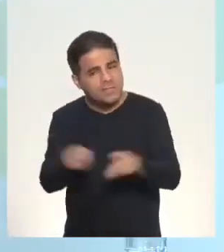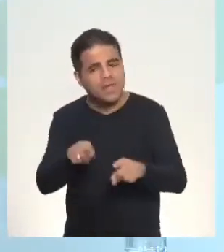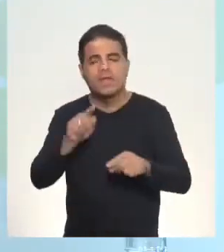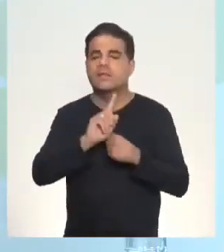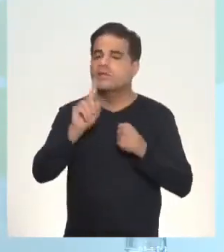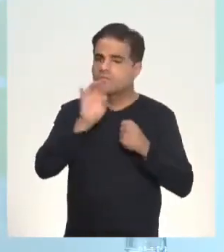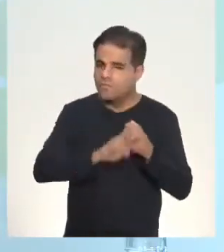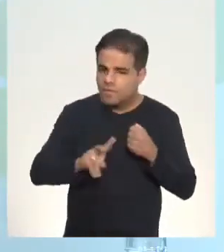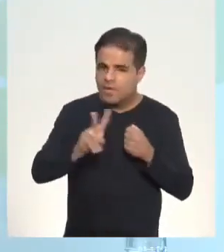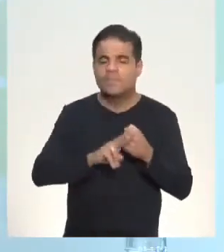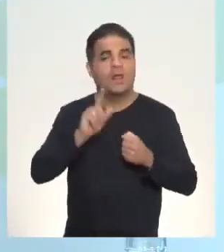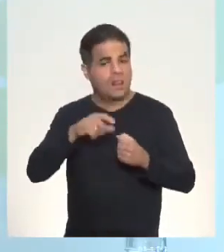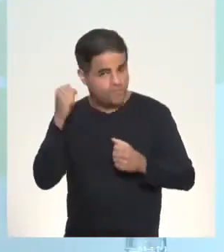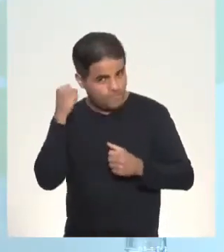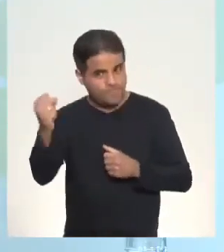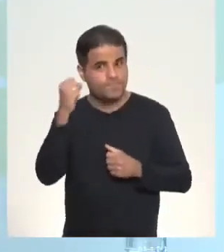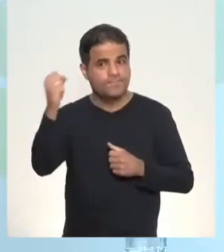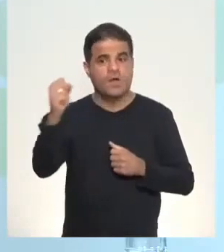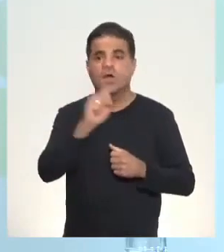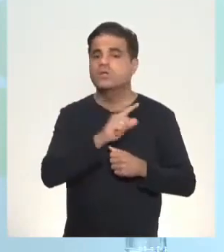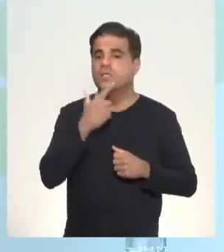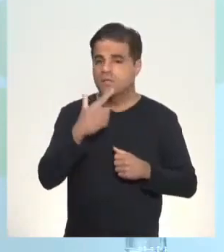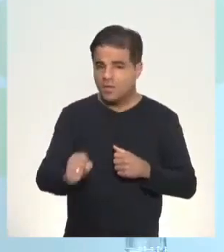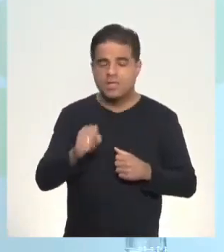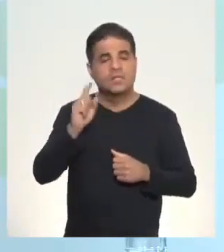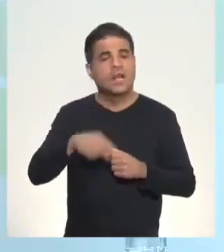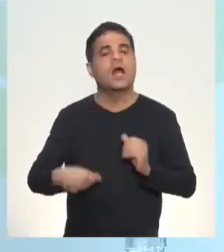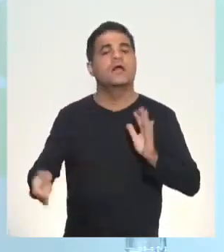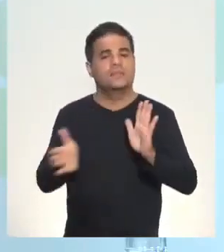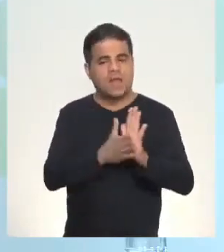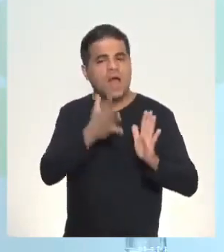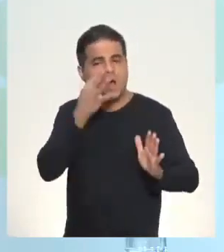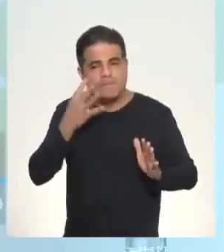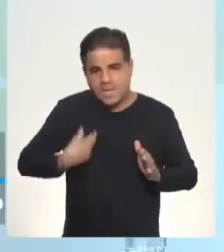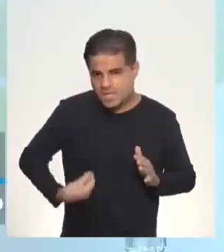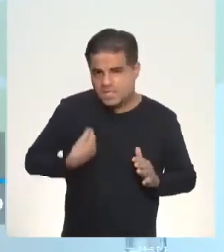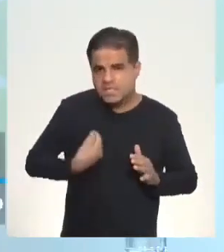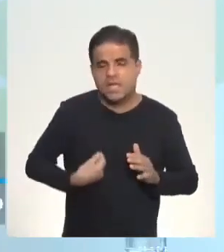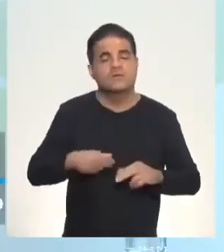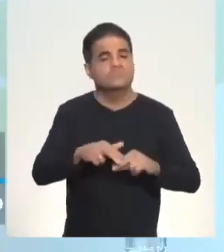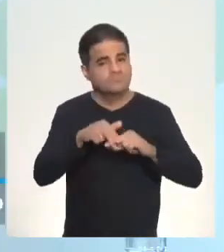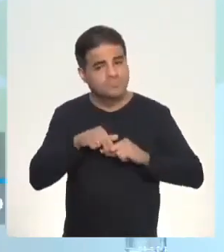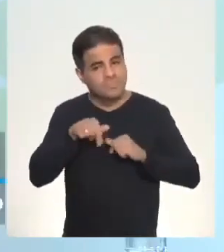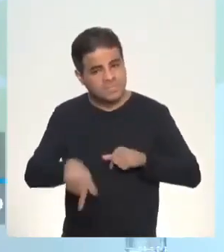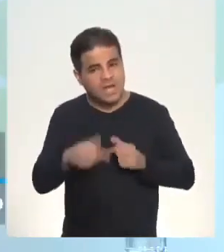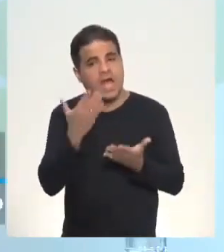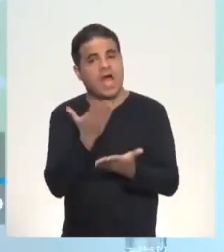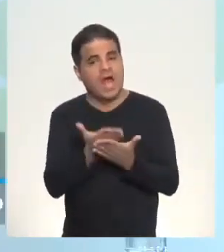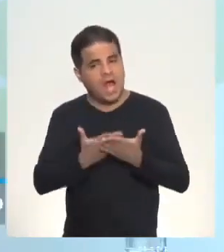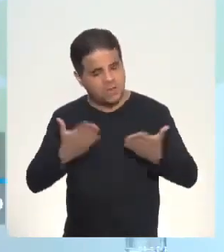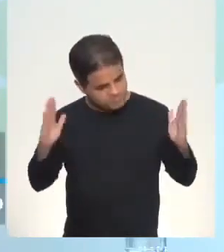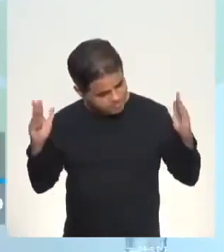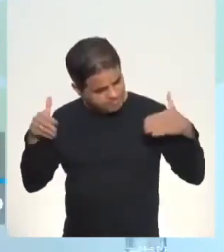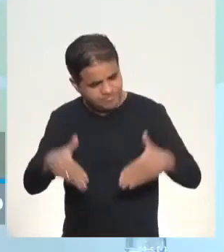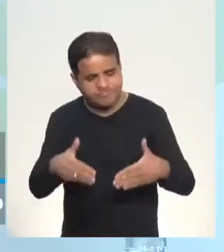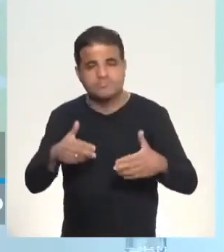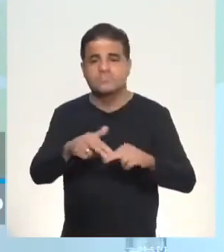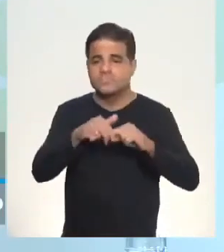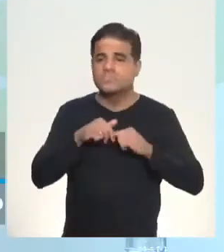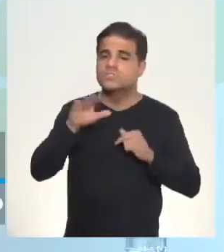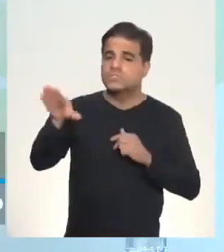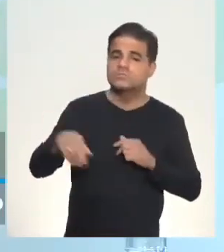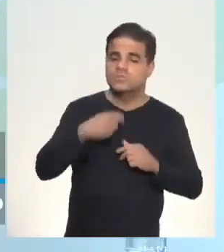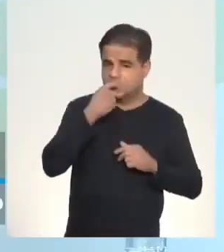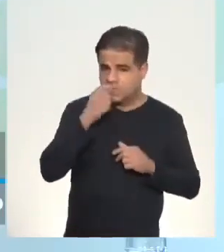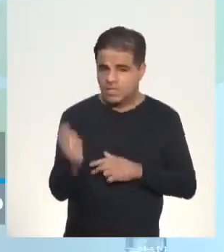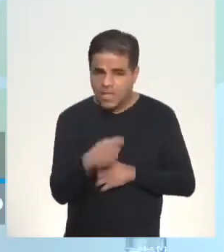não verbal e ela é muito forte, né? A linguagem não verbal, ela está presente, então por isso que essa aula a gente vai dar uma ênfase para isso. Por isso que a gente chamou o